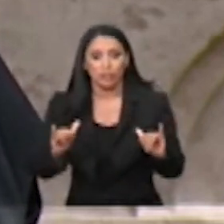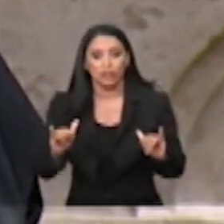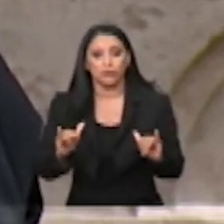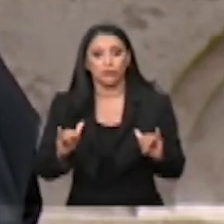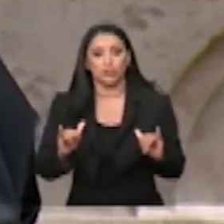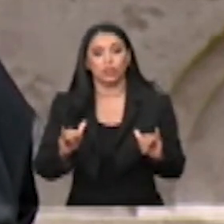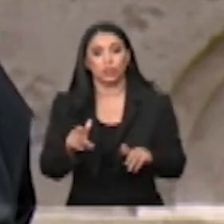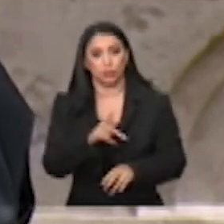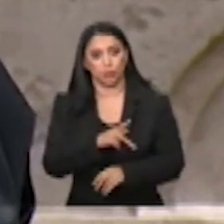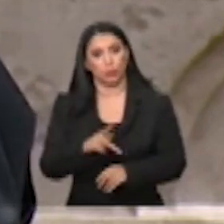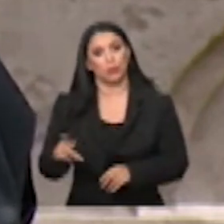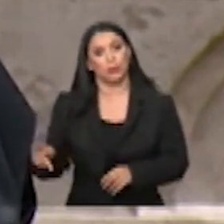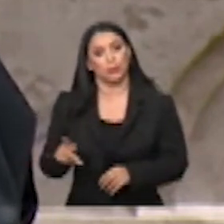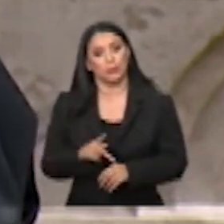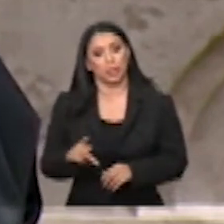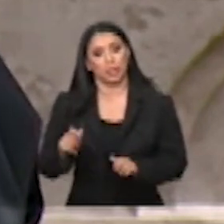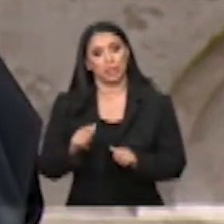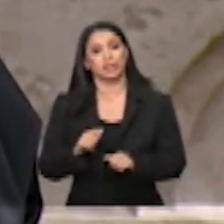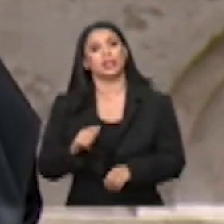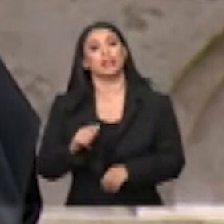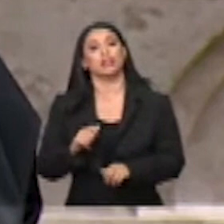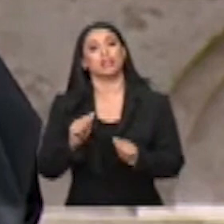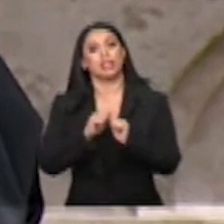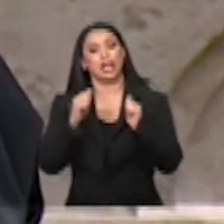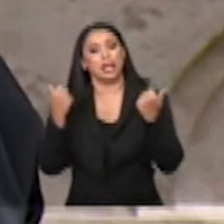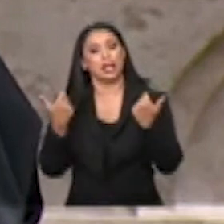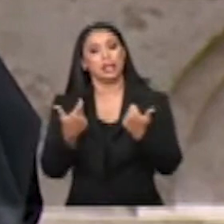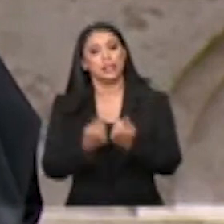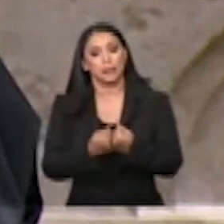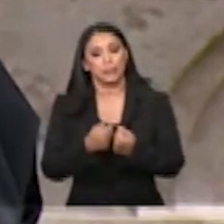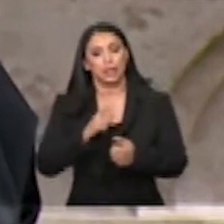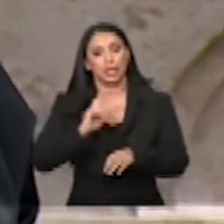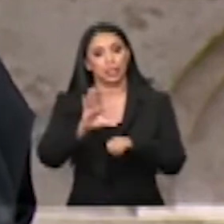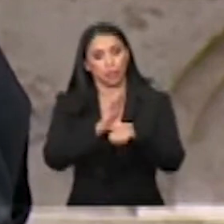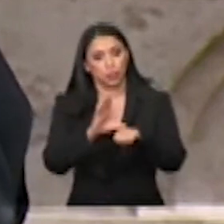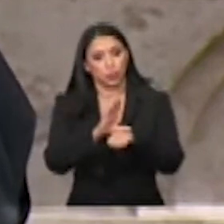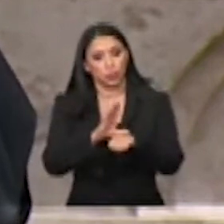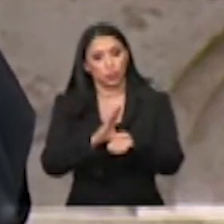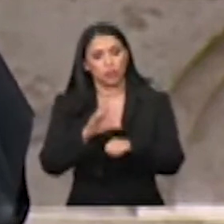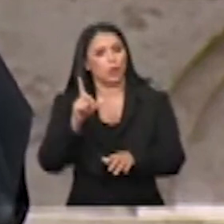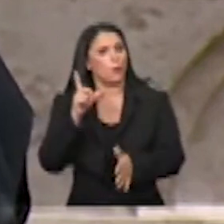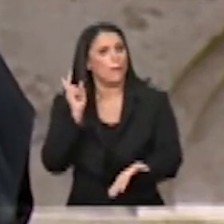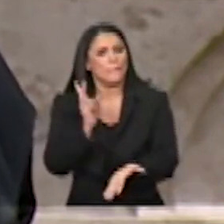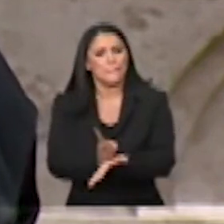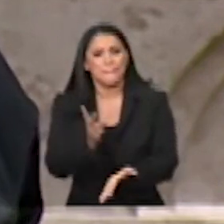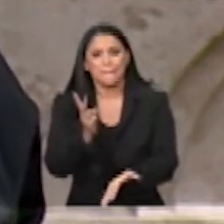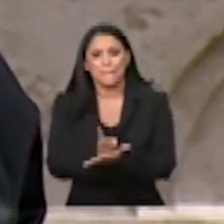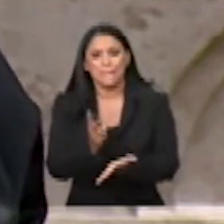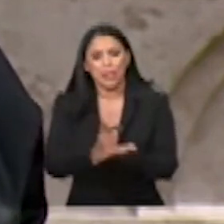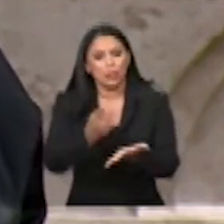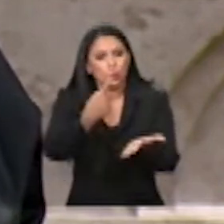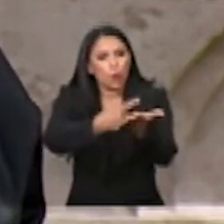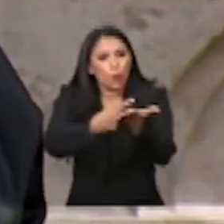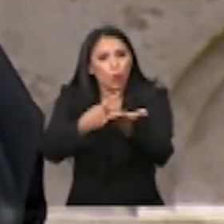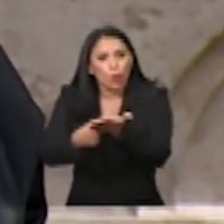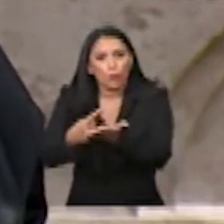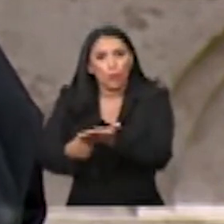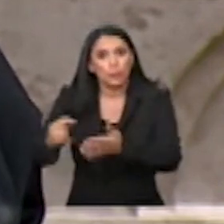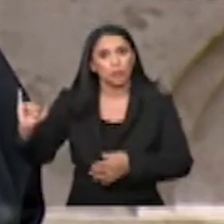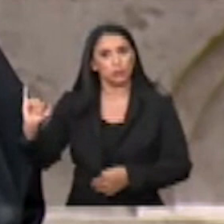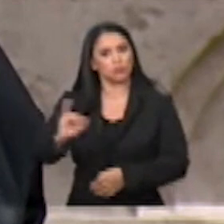do presidente da Assembleia Nacional Constituinte traduz a mesma essência dos compromissos